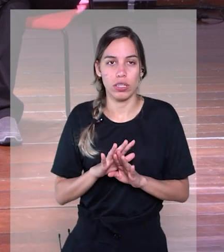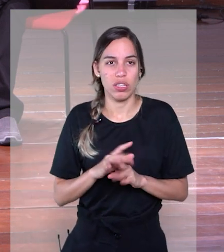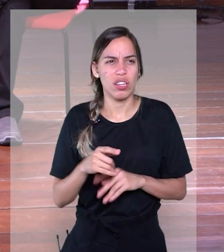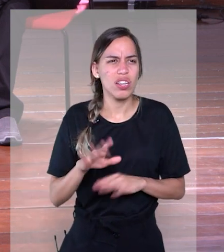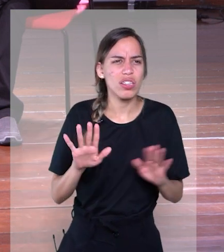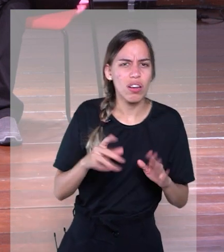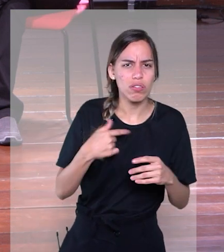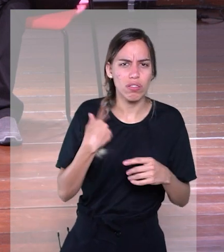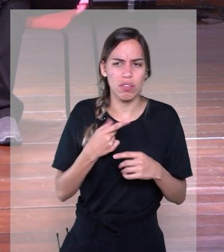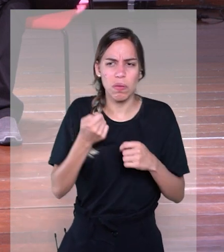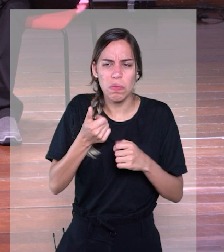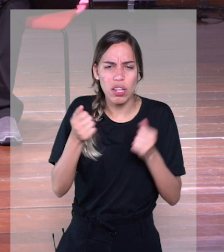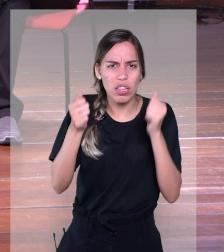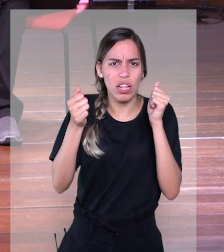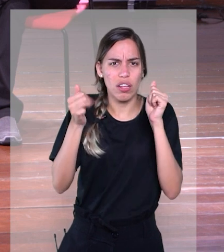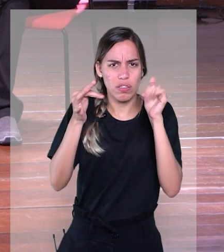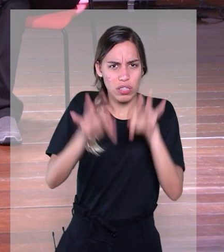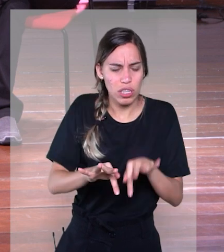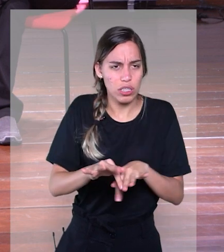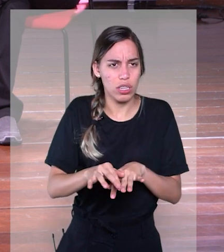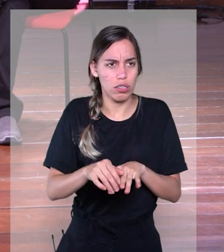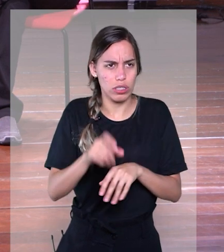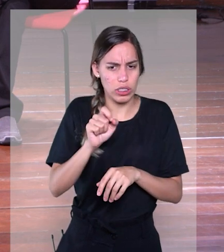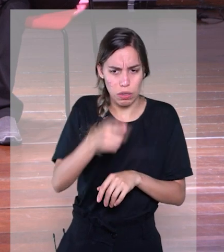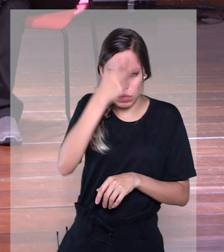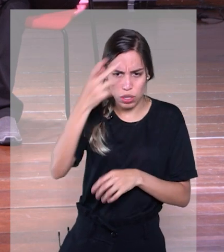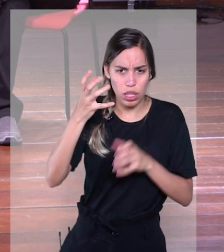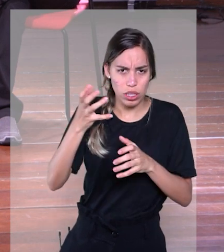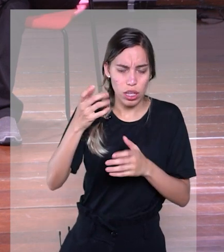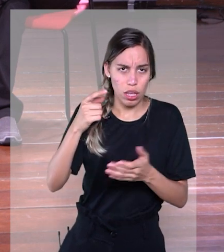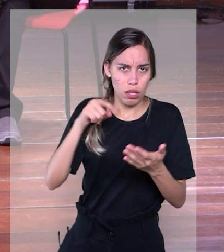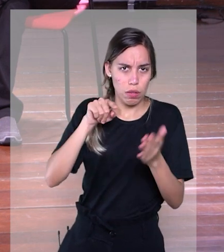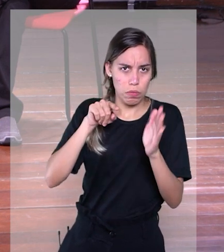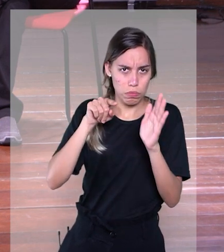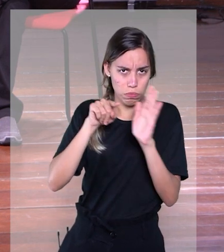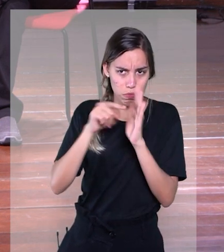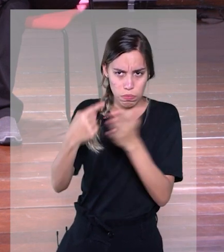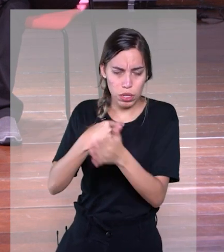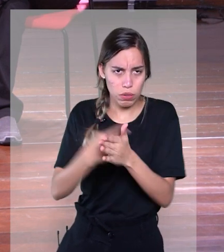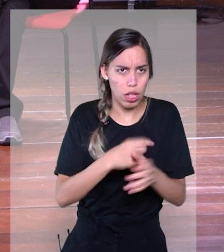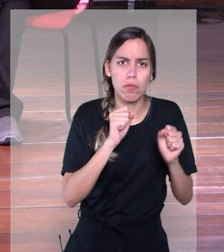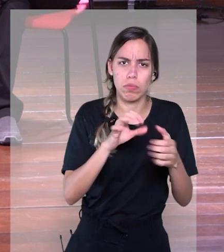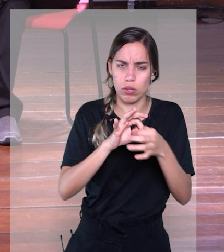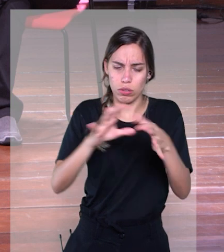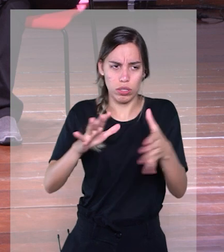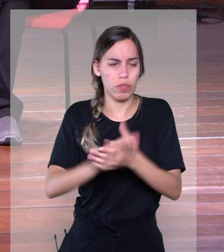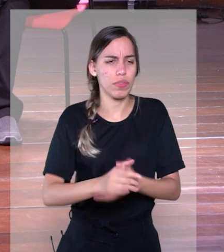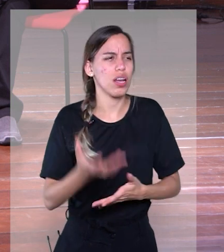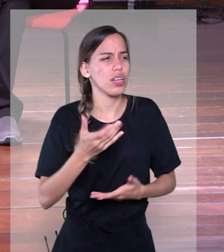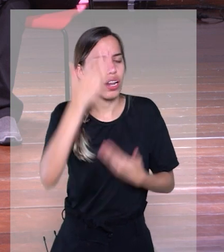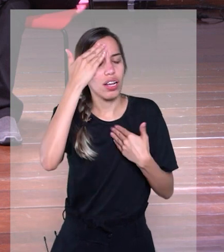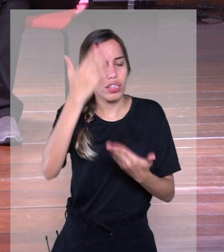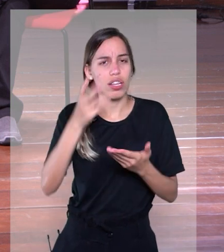Não sei se alguém quiser perguntar alguma coisa, em seguida a gente pode responder, mas é porque está gravando. Queria agradecer então aí o Sempre